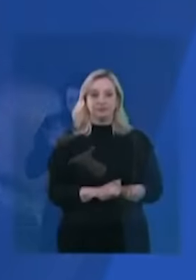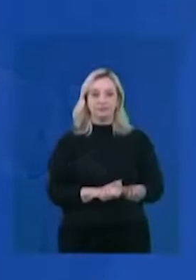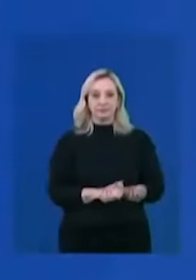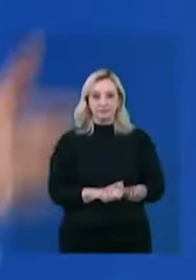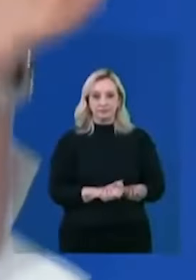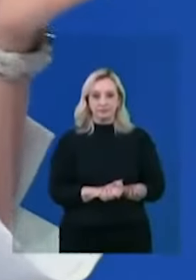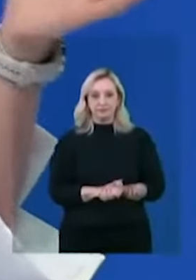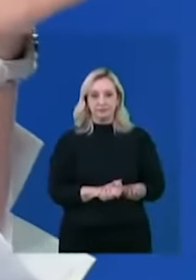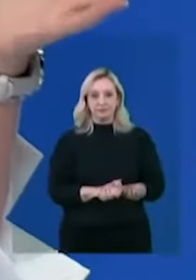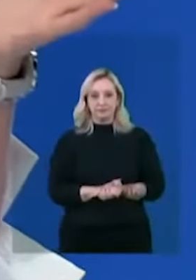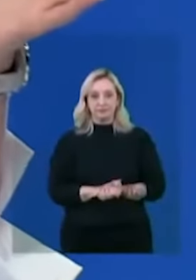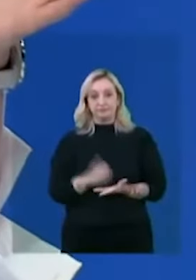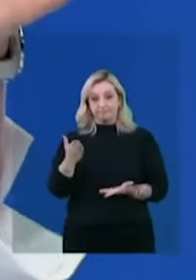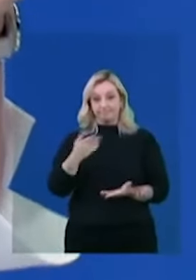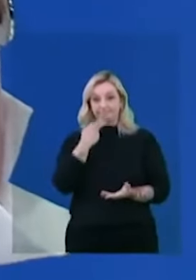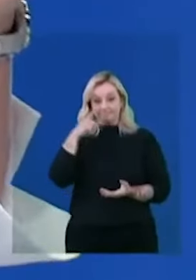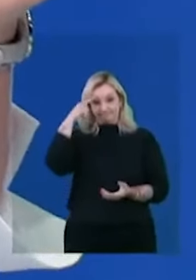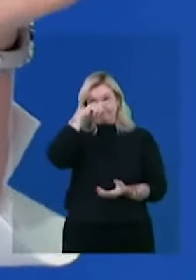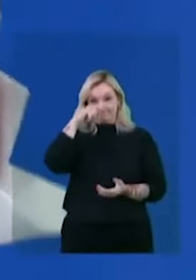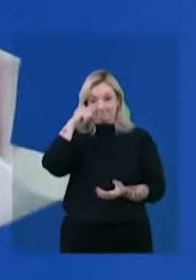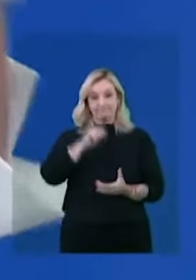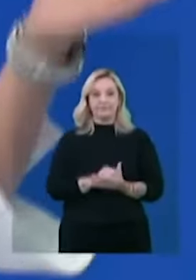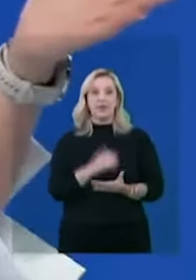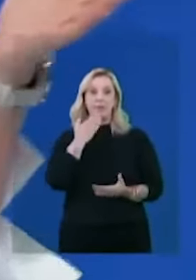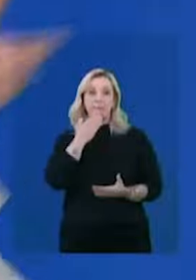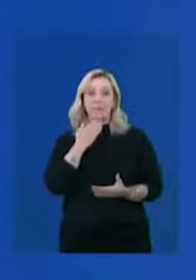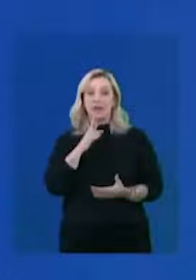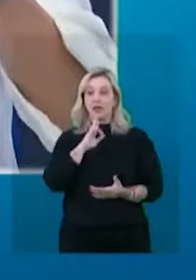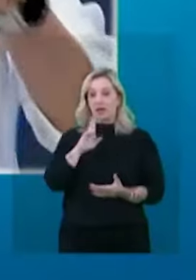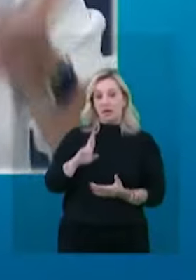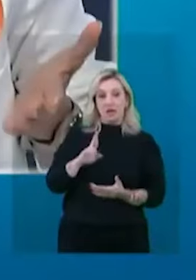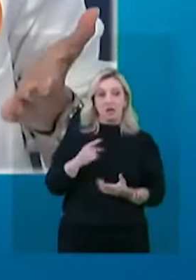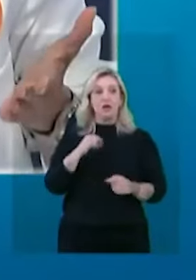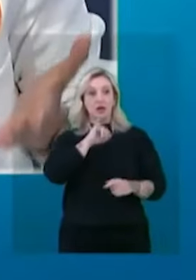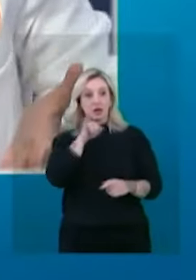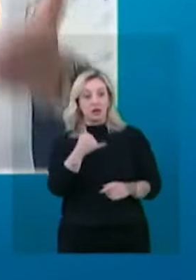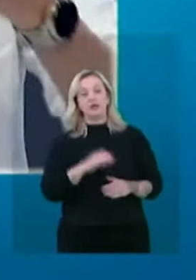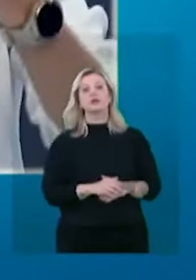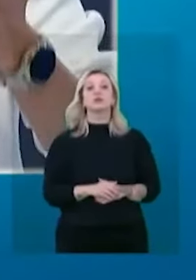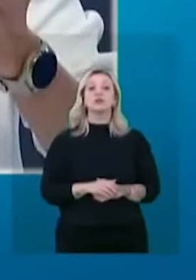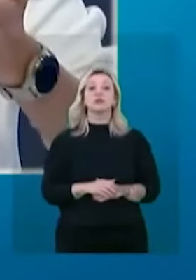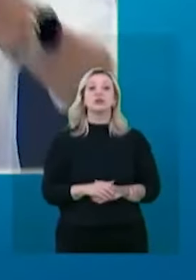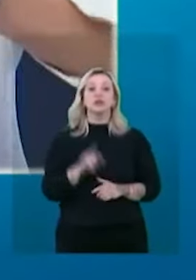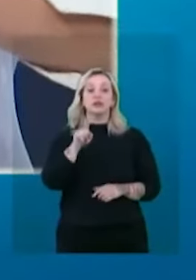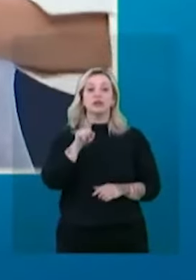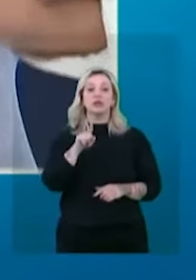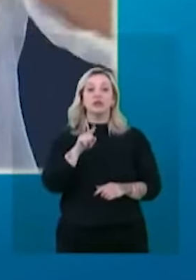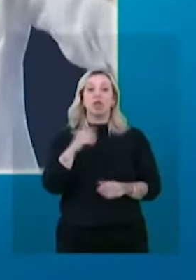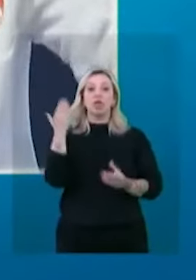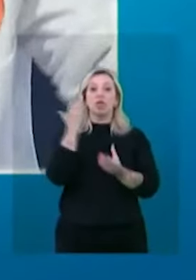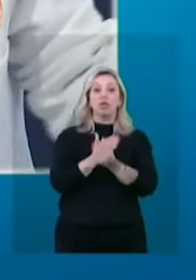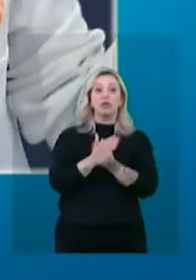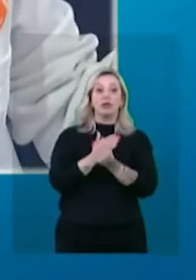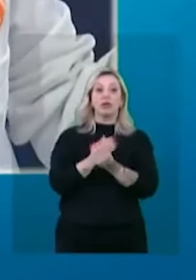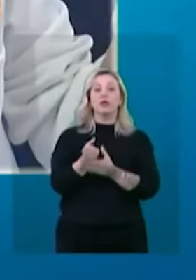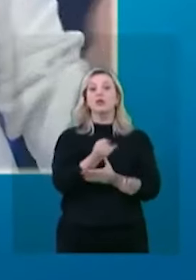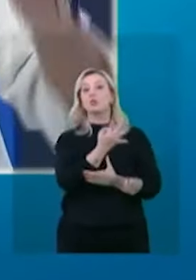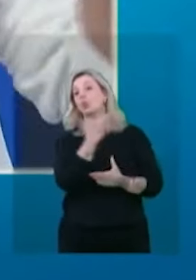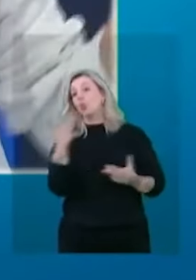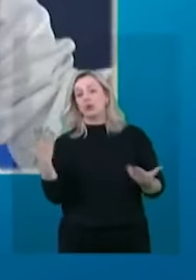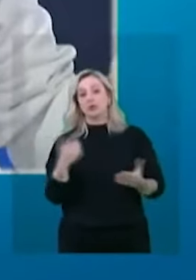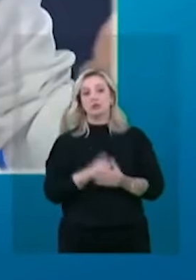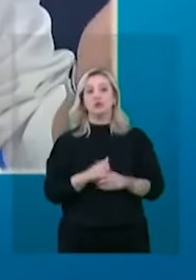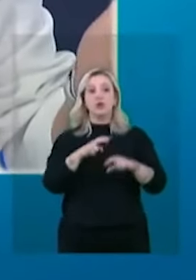final dado que Pablo Marçal tá agora pedindo direito de resposta aproveito para dizer que ele tá me processando com inúmeros